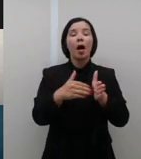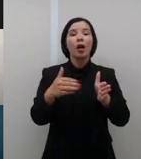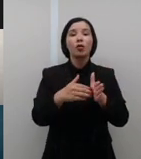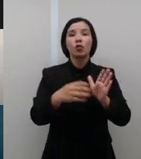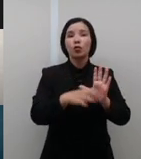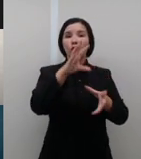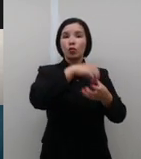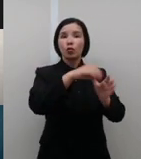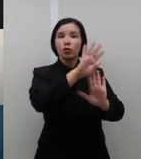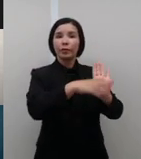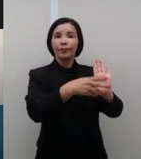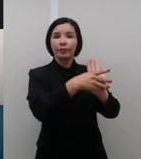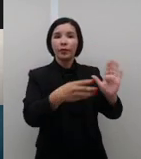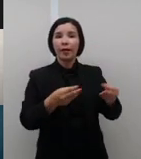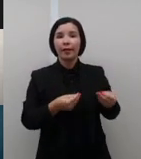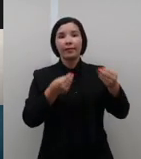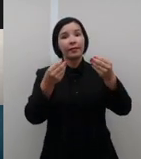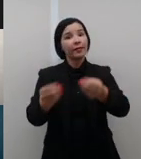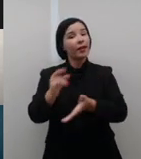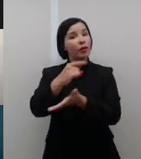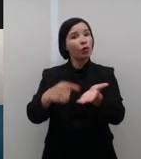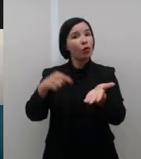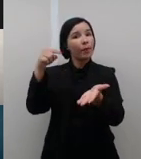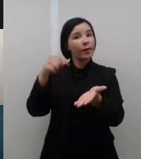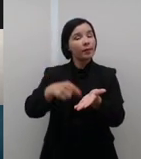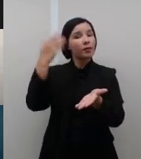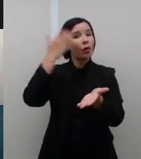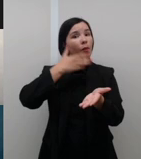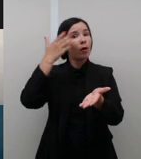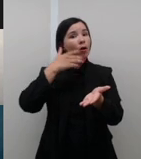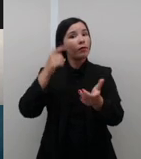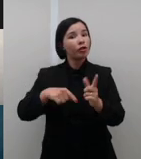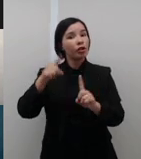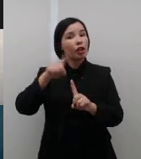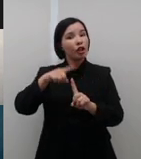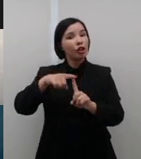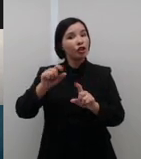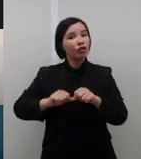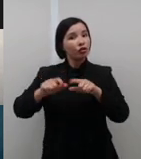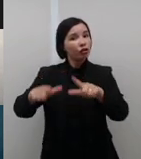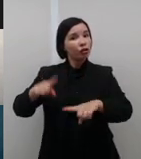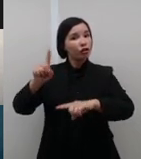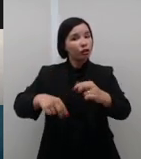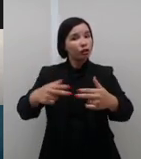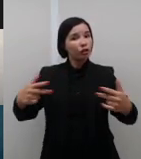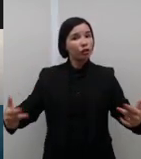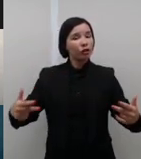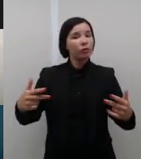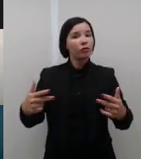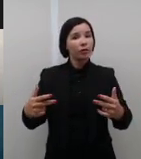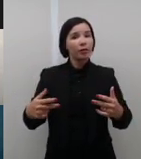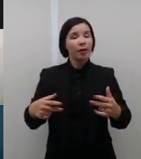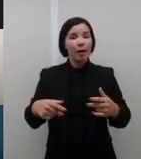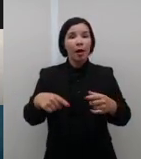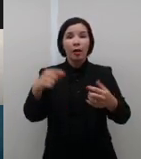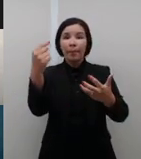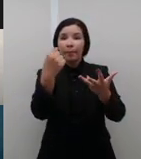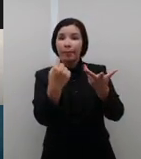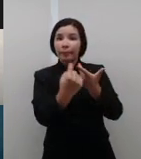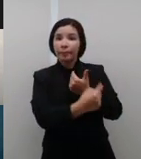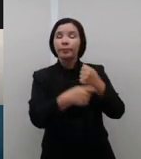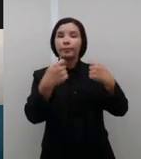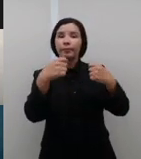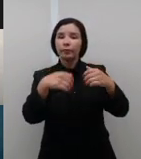para a entrega da documentação referente à prova de títulos, devendo os demais itens obedecer os ditames do edital. No